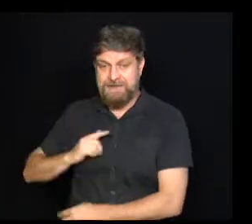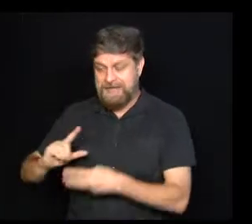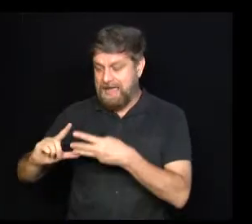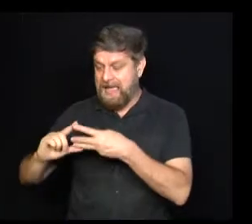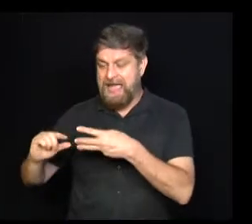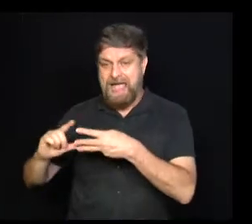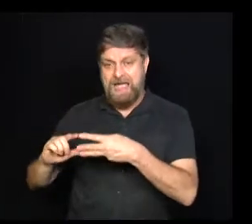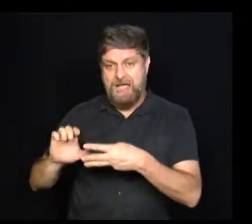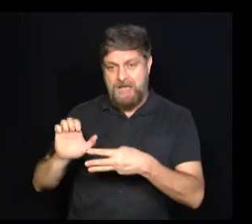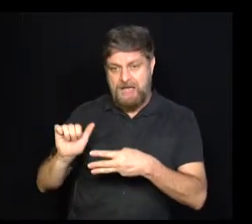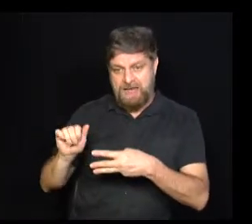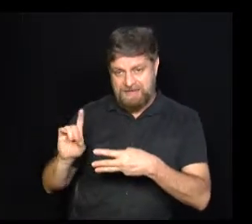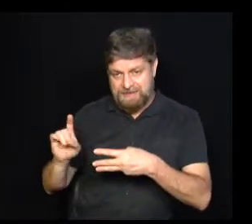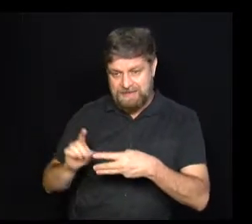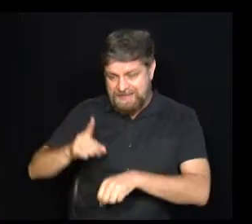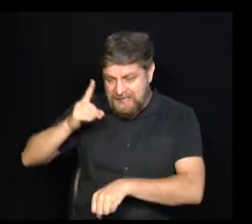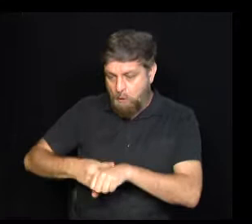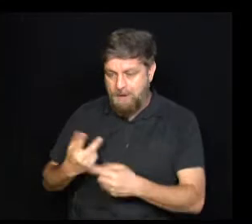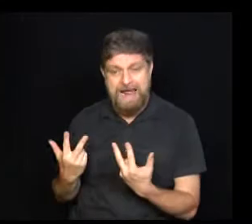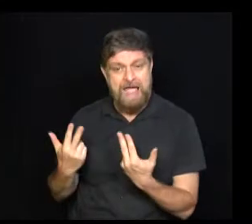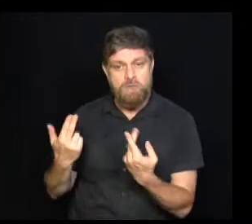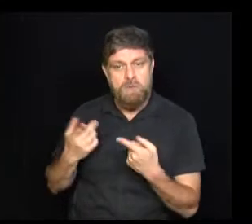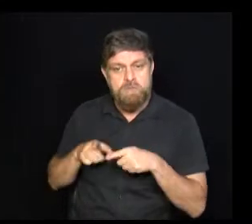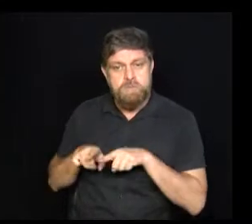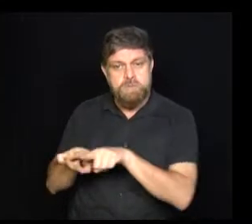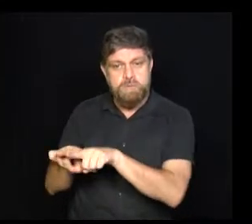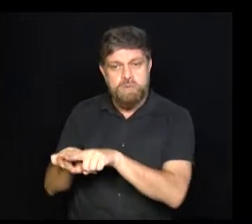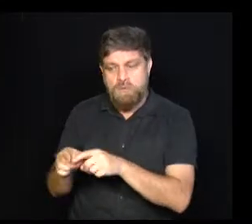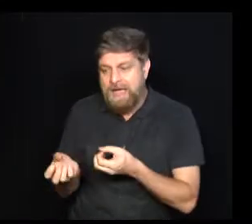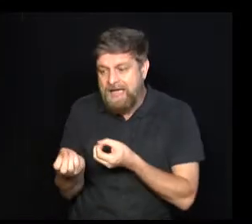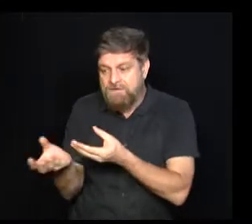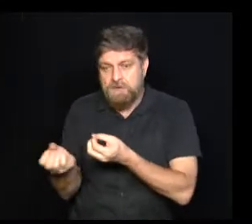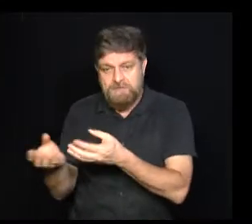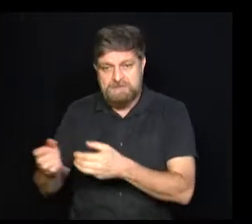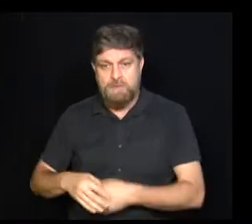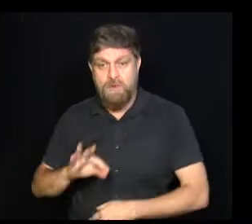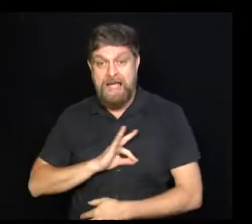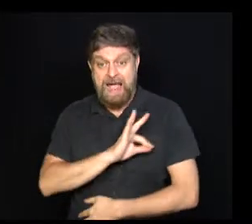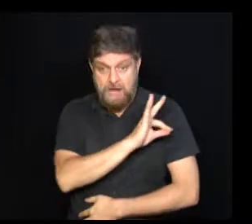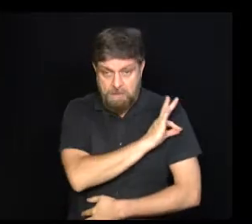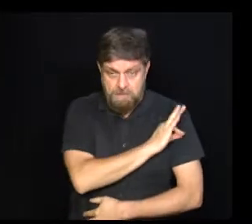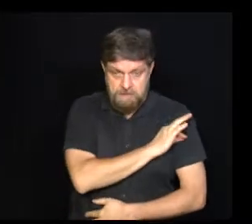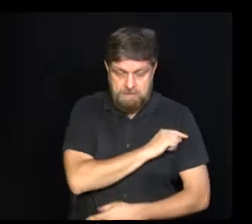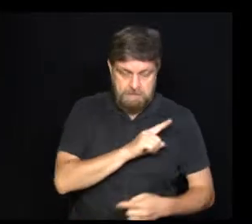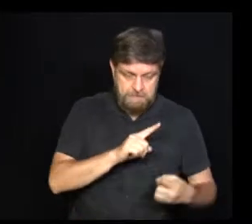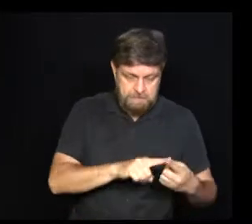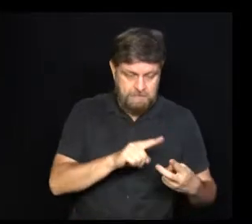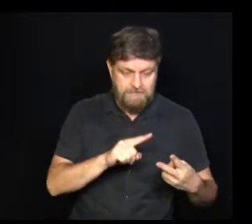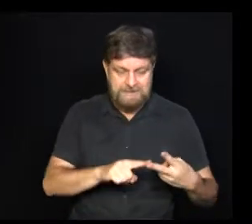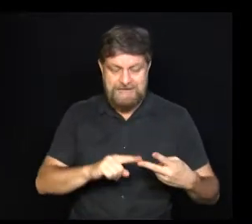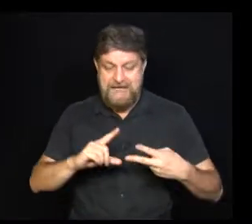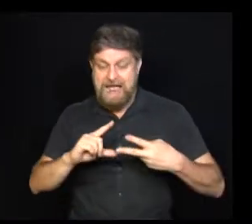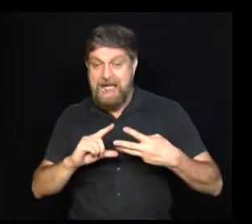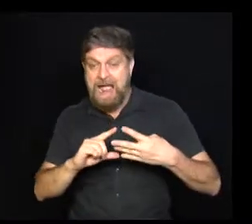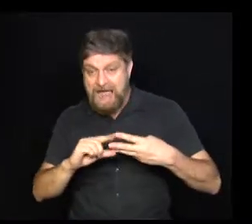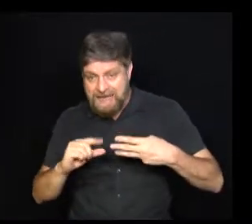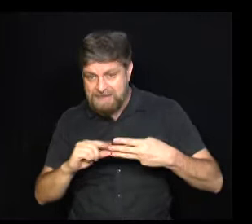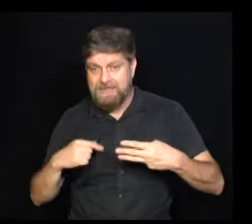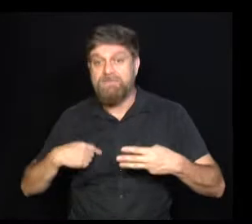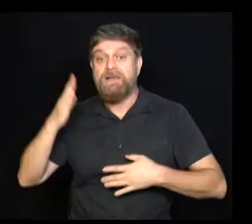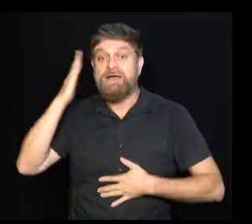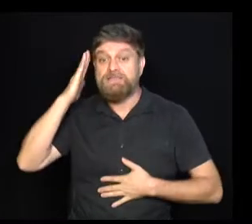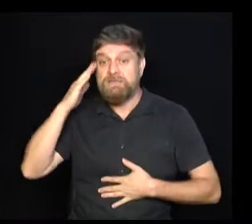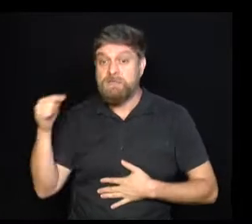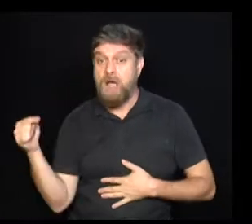INDEC concomitantemente. Então, tanto a Guarda Municipal quanto a INDEC recebe esse acionamento e,